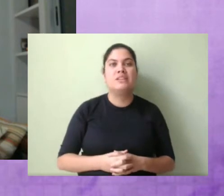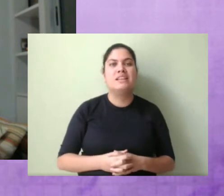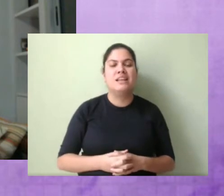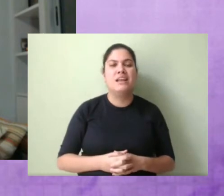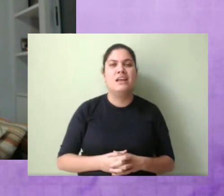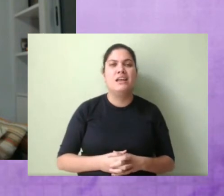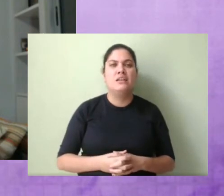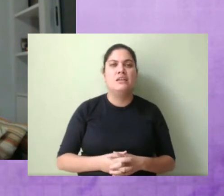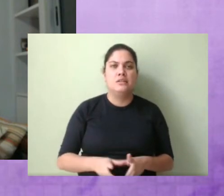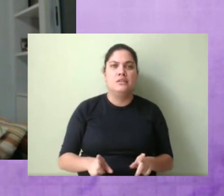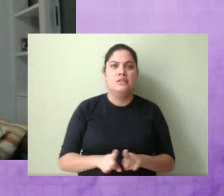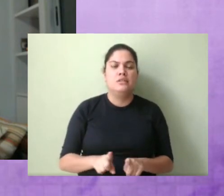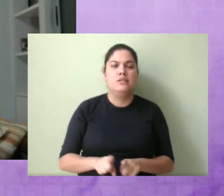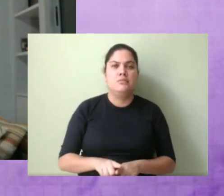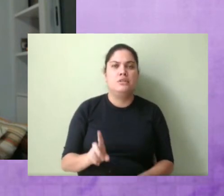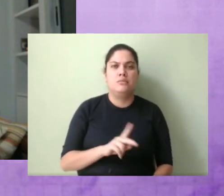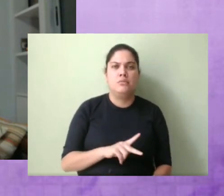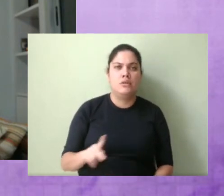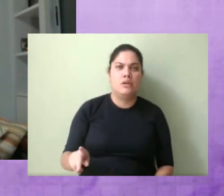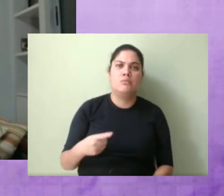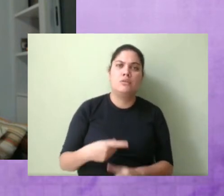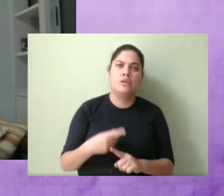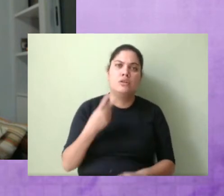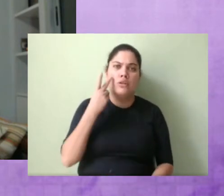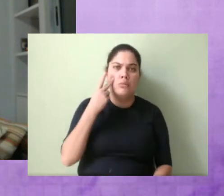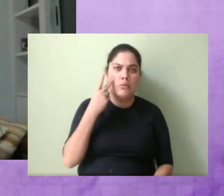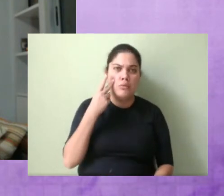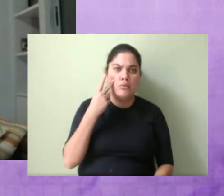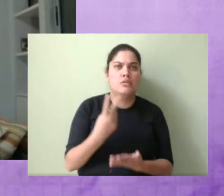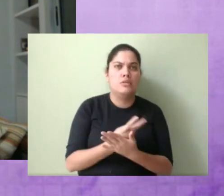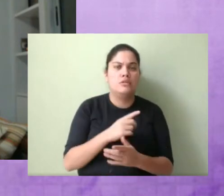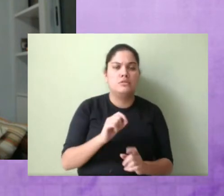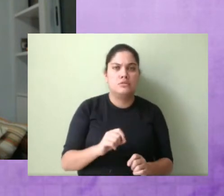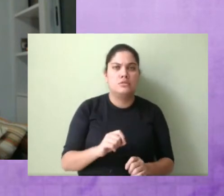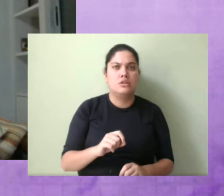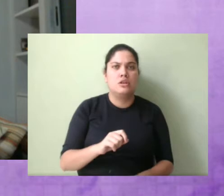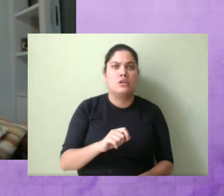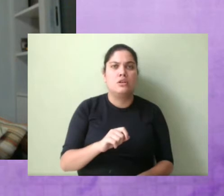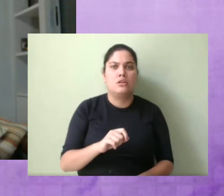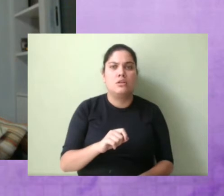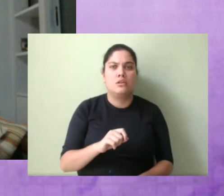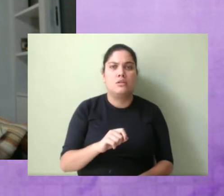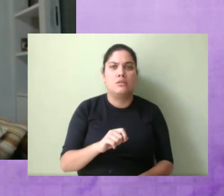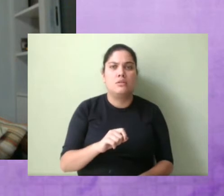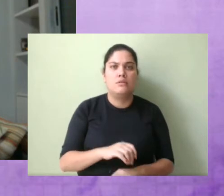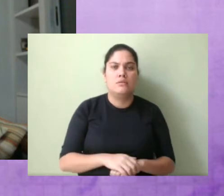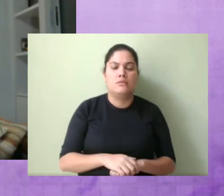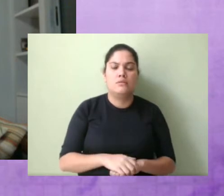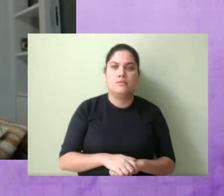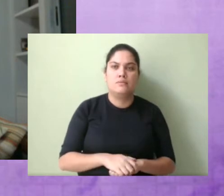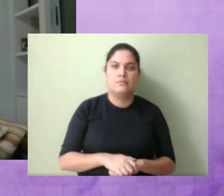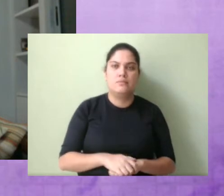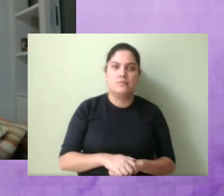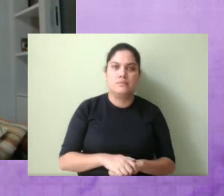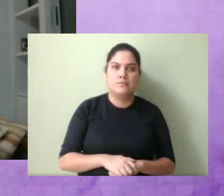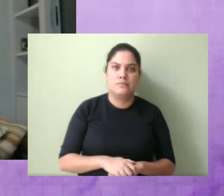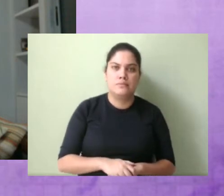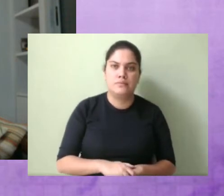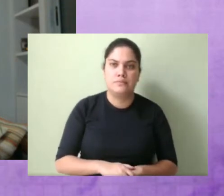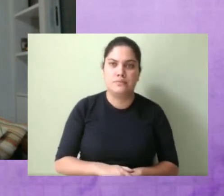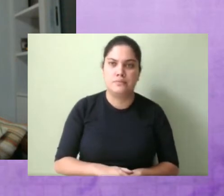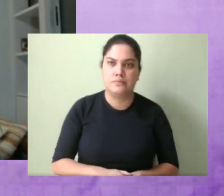formação, não tem um treinamento. O que eu tenho ouvido muito, assim, as dúvidas de como proceder, né? E entre elas também